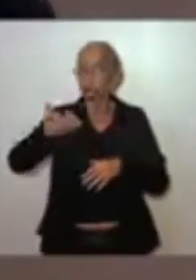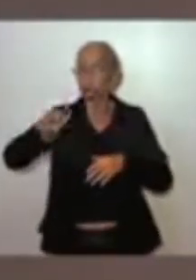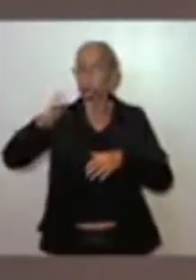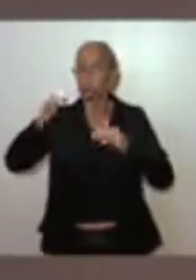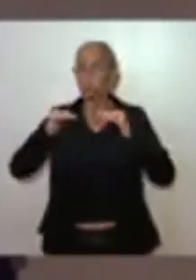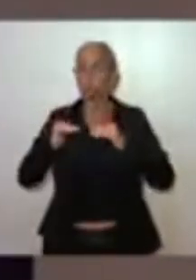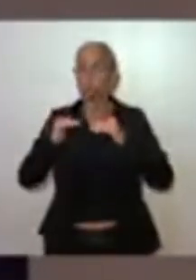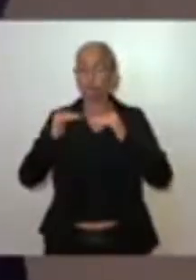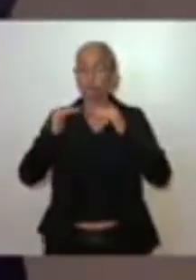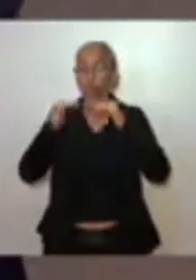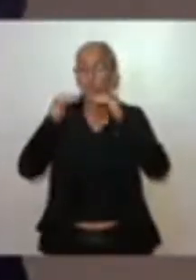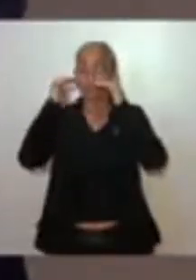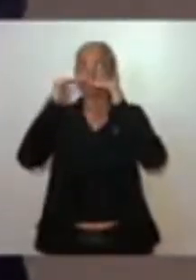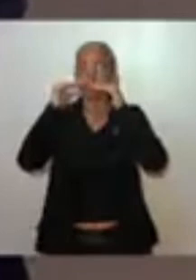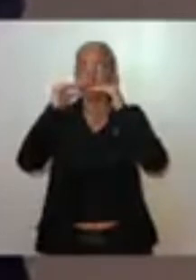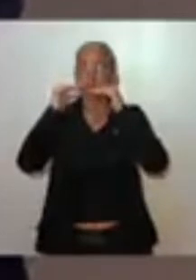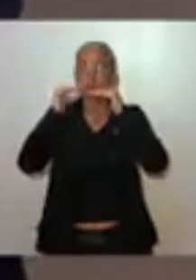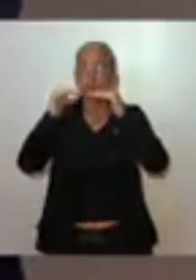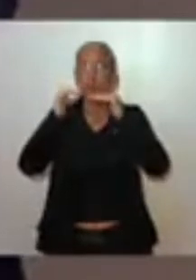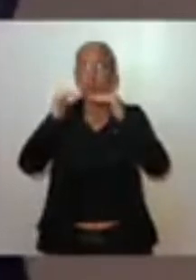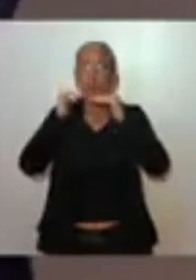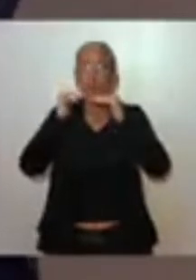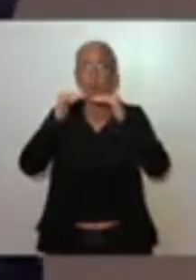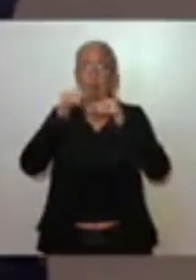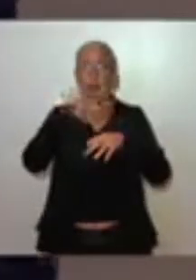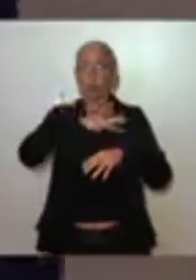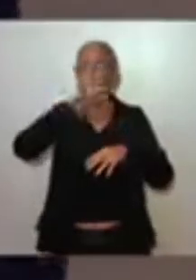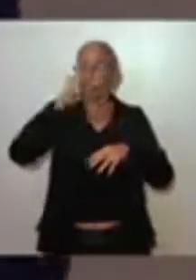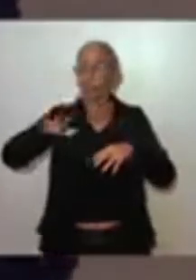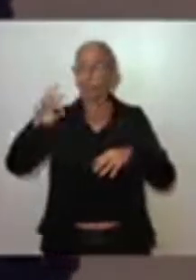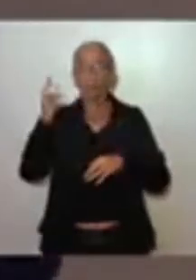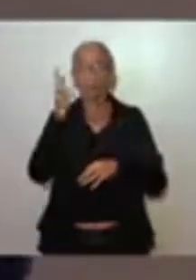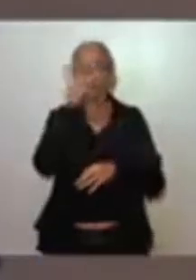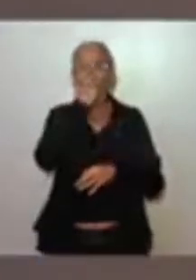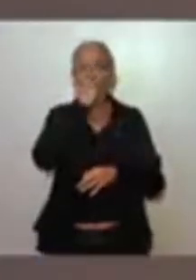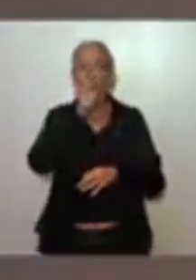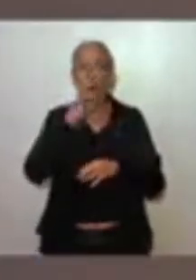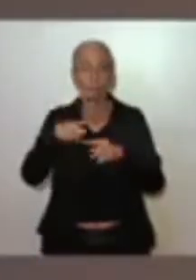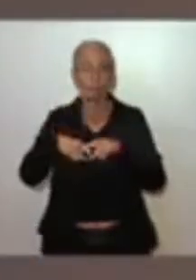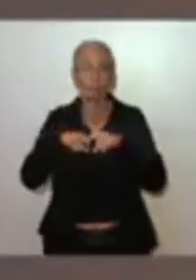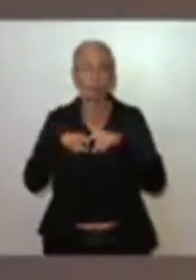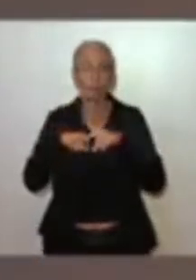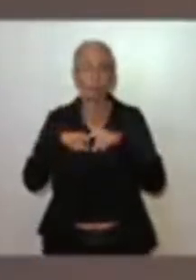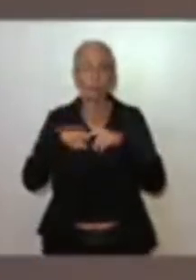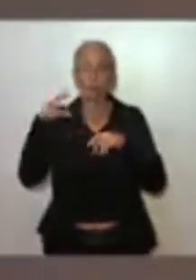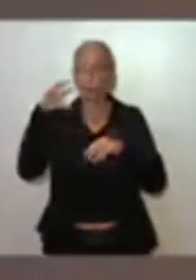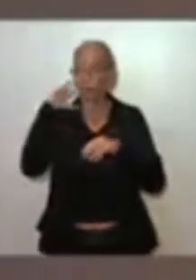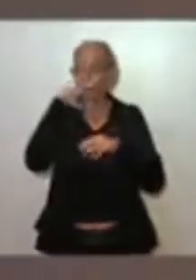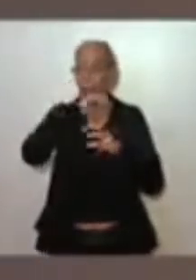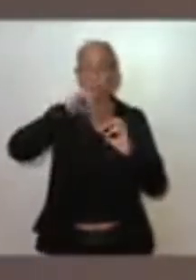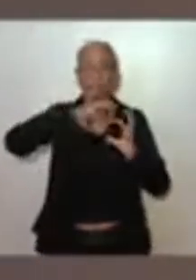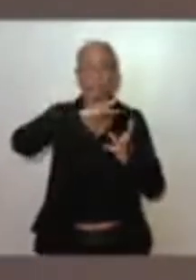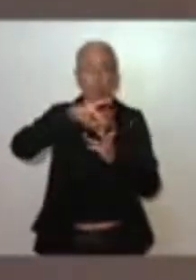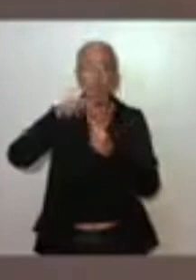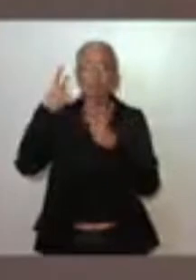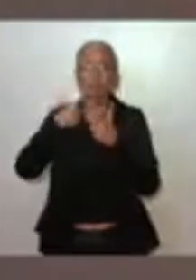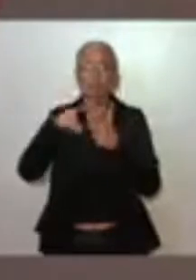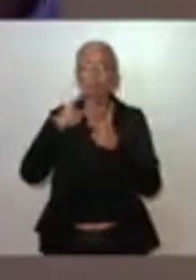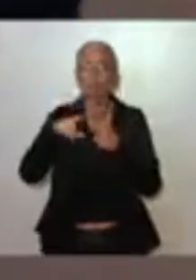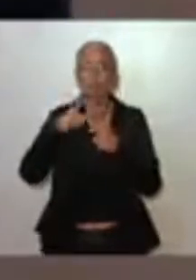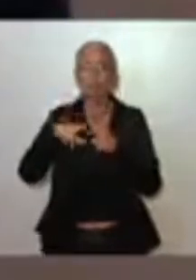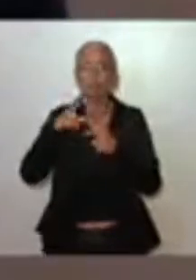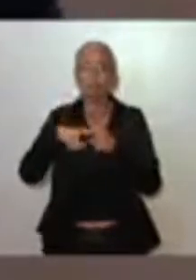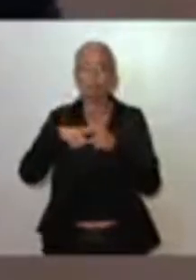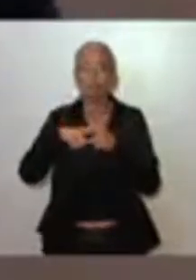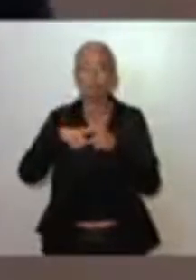e o oceano também aqui lindo aliás e portanto o aquecimento global traz problemas com